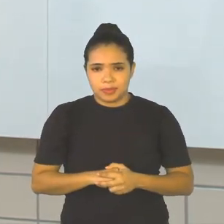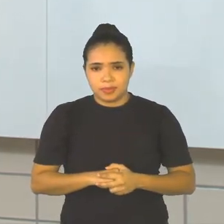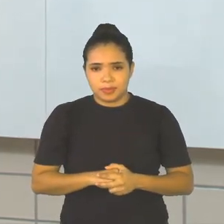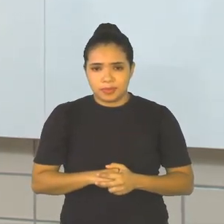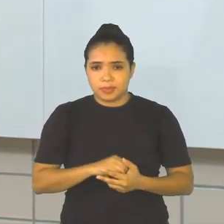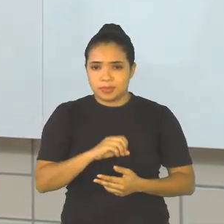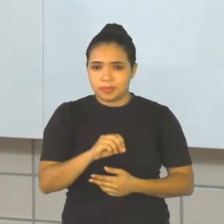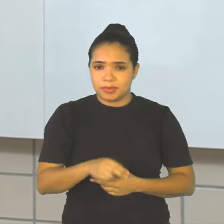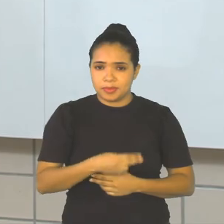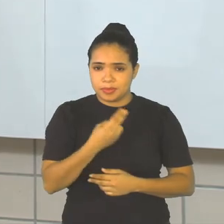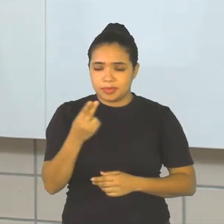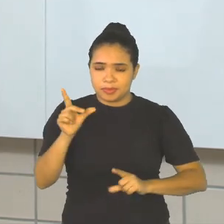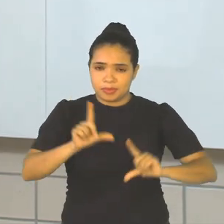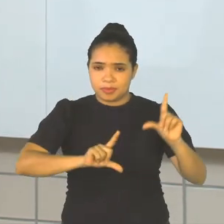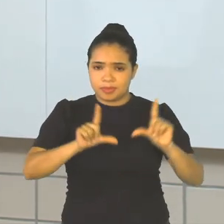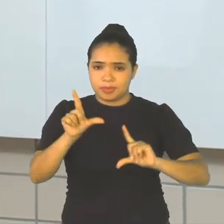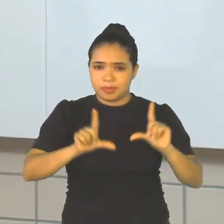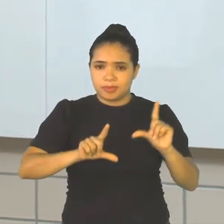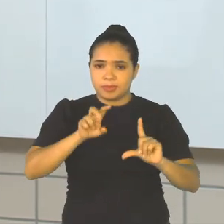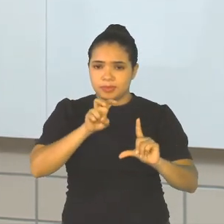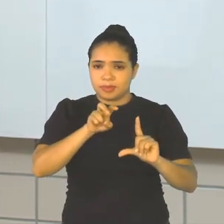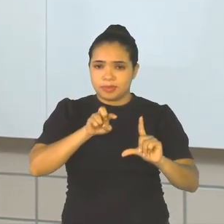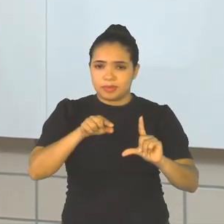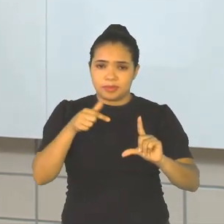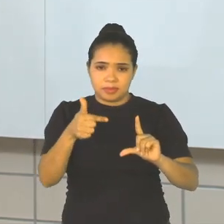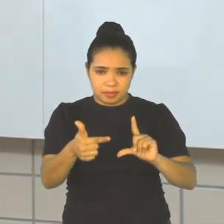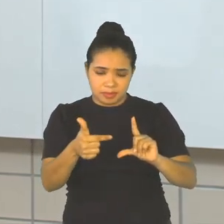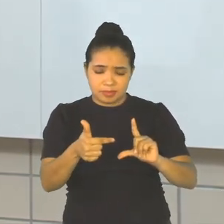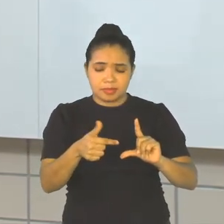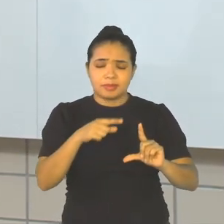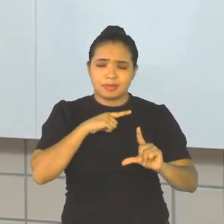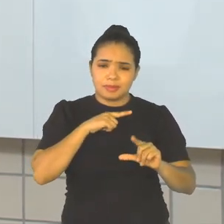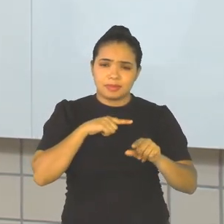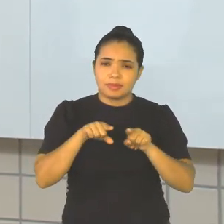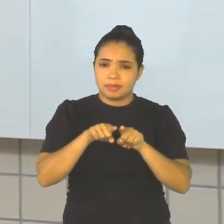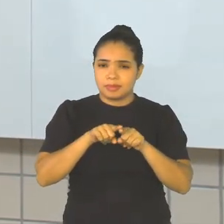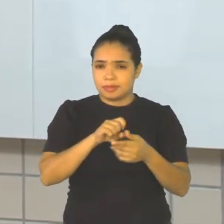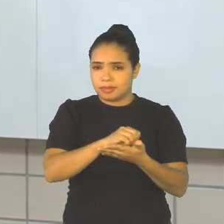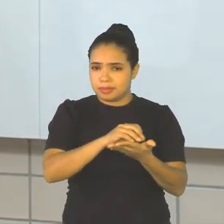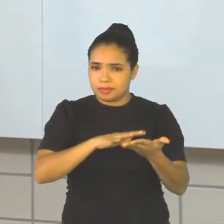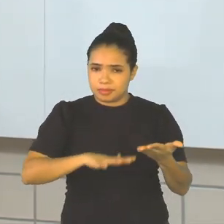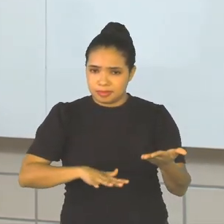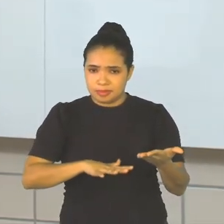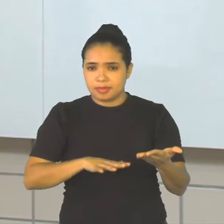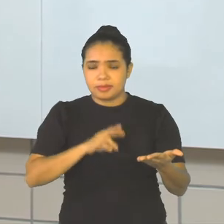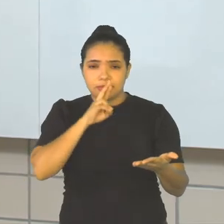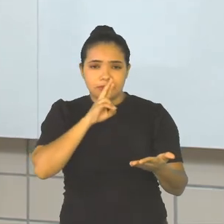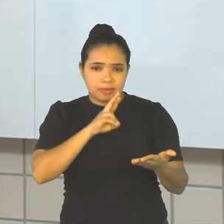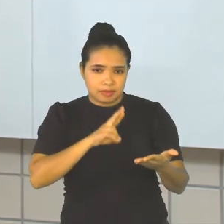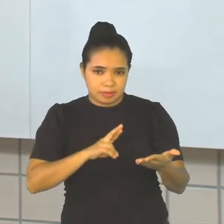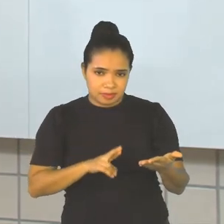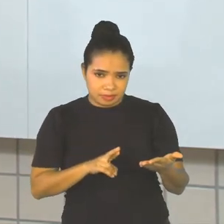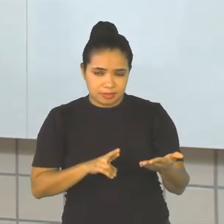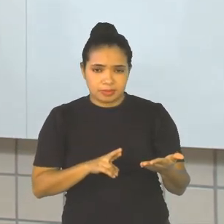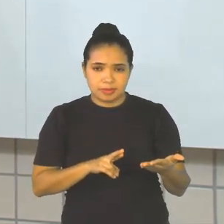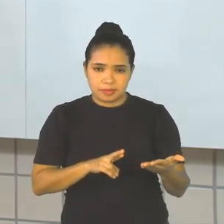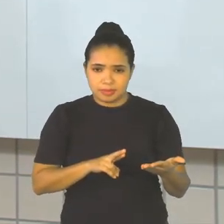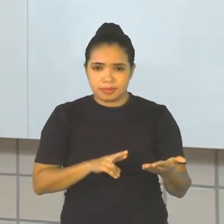ou no canal 5.2, nós temos também as atividades para serem respondidas